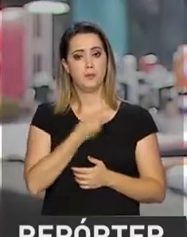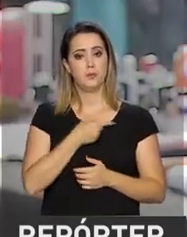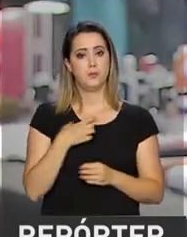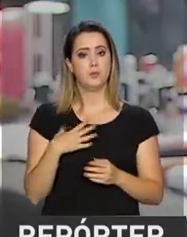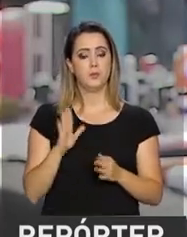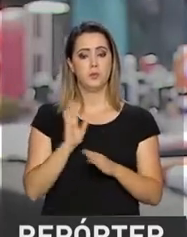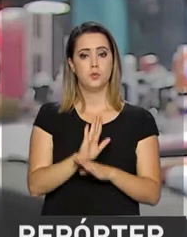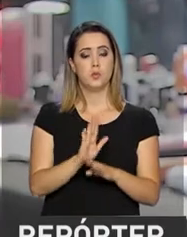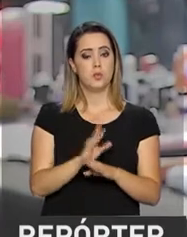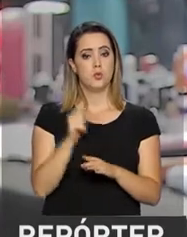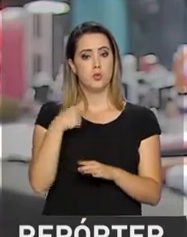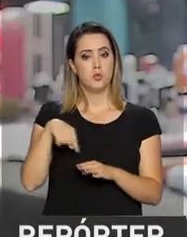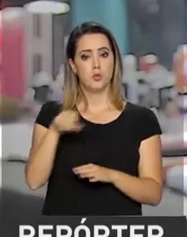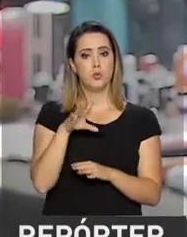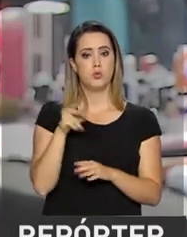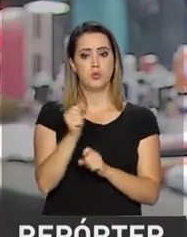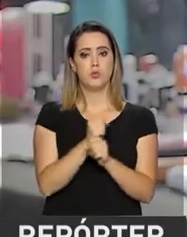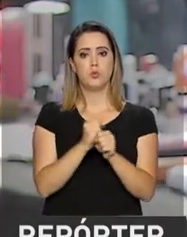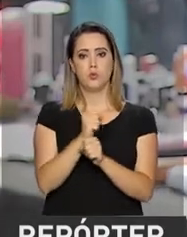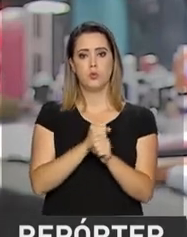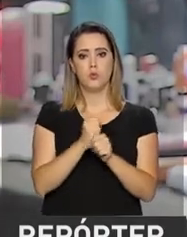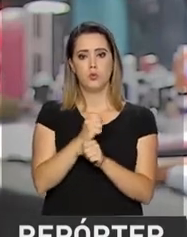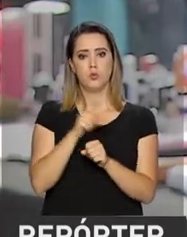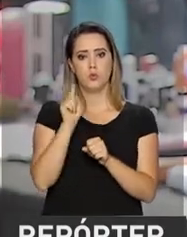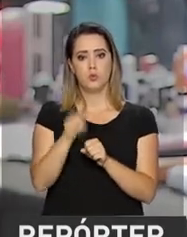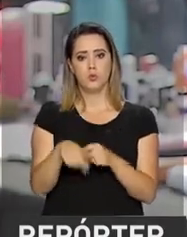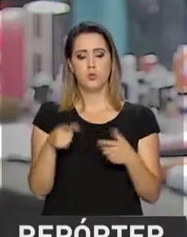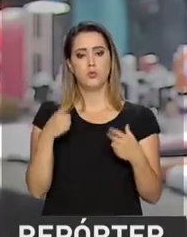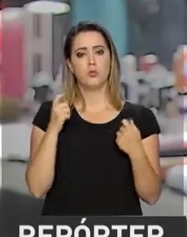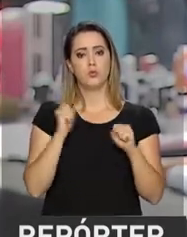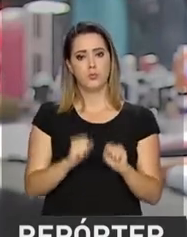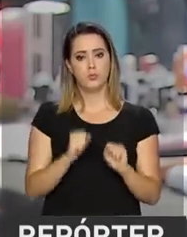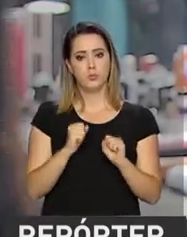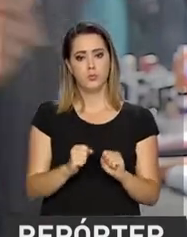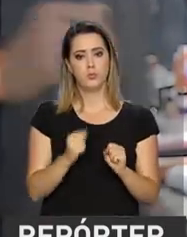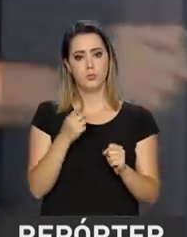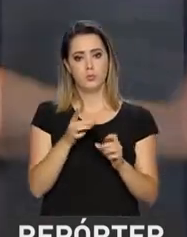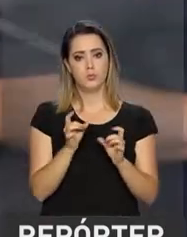não suporta o ano inteiro é realmente é são eles